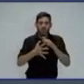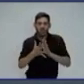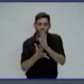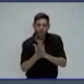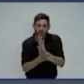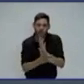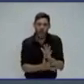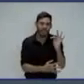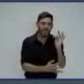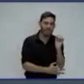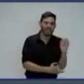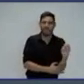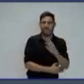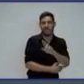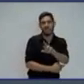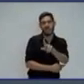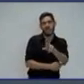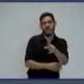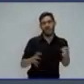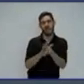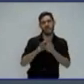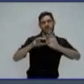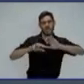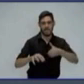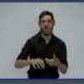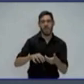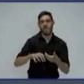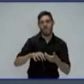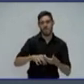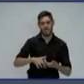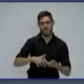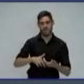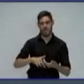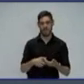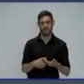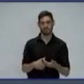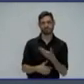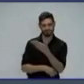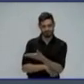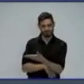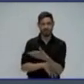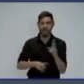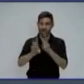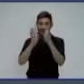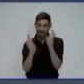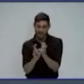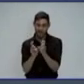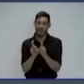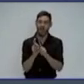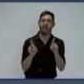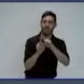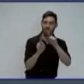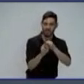o TSE, foi o Congresso Nacional. A esse propósito, e também aqui